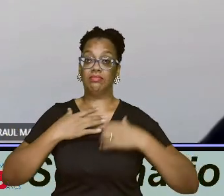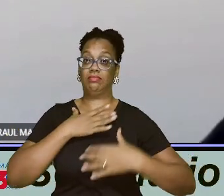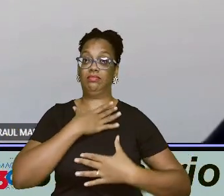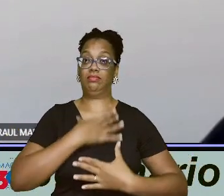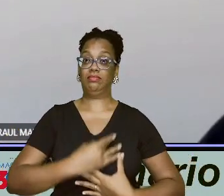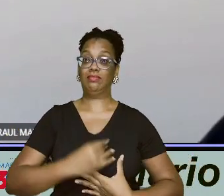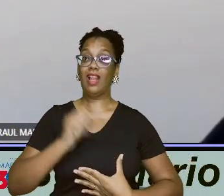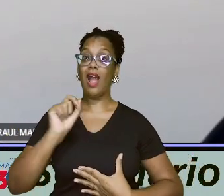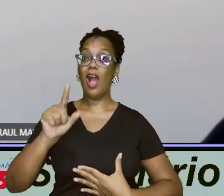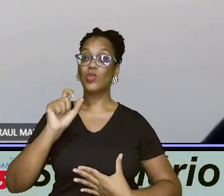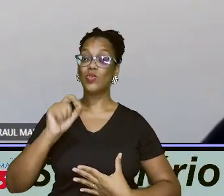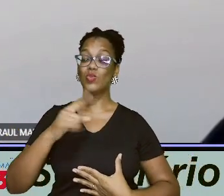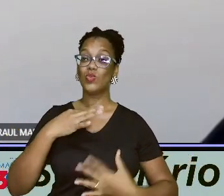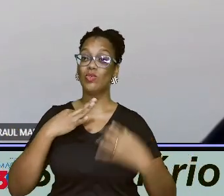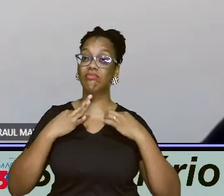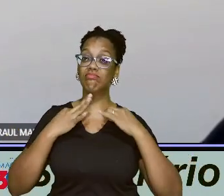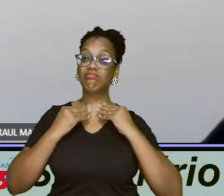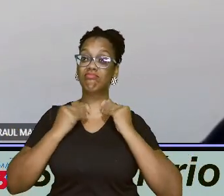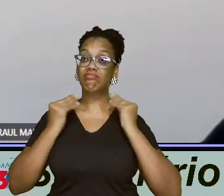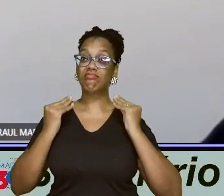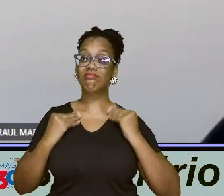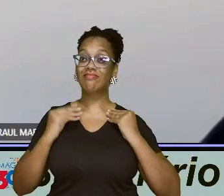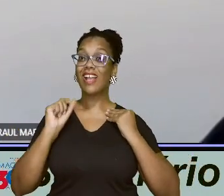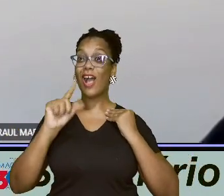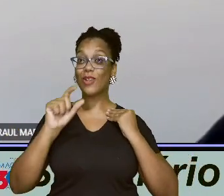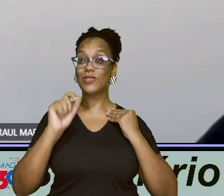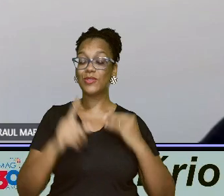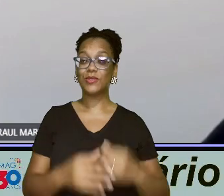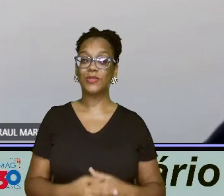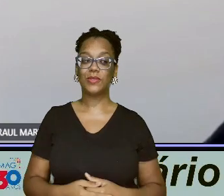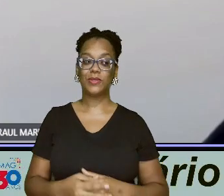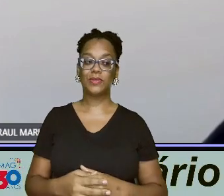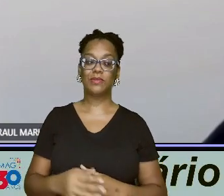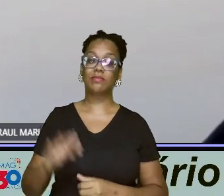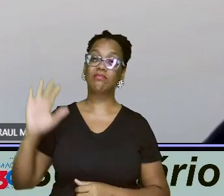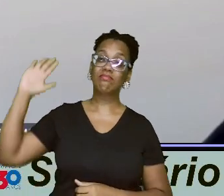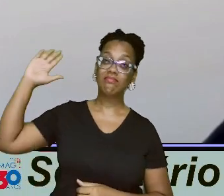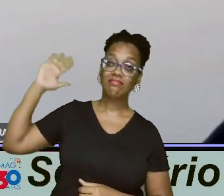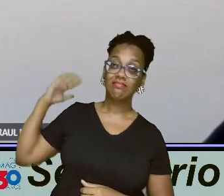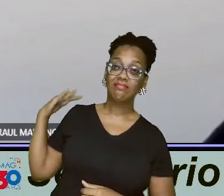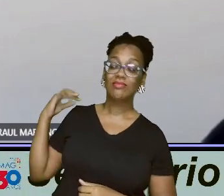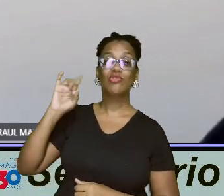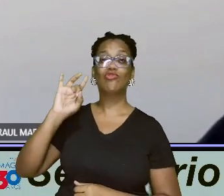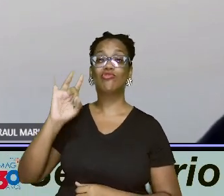azul, e no meu foco, no meu plano aqui, só tem uma cortina branca por trás de mim.